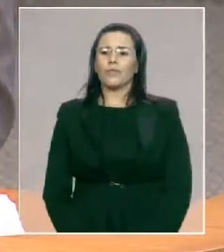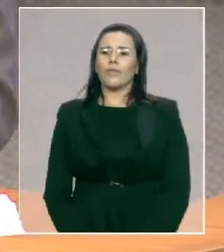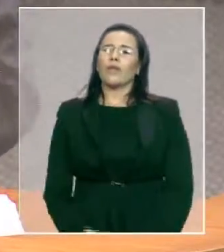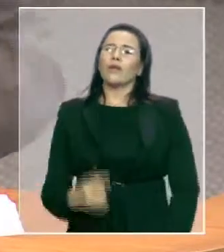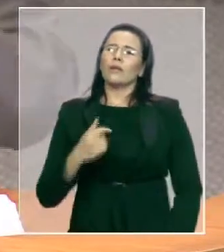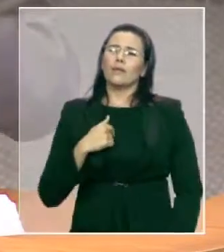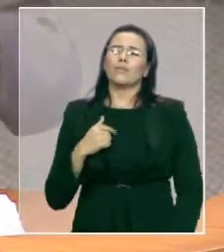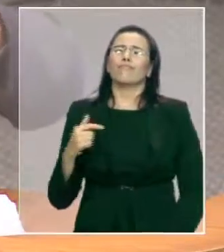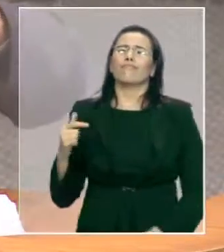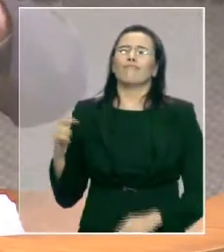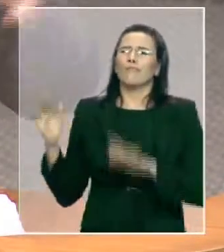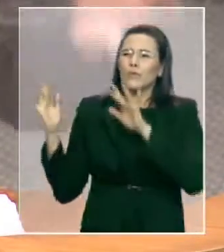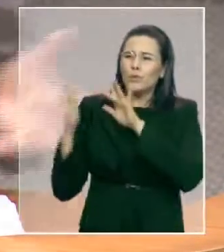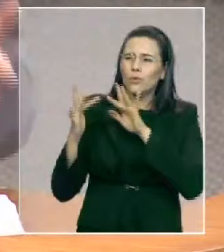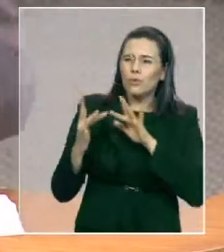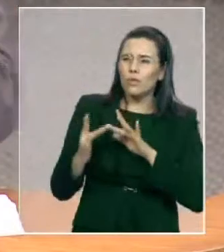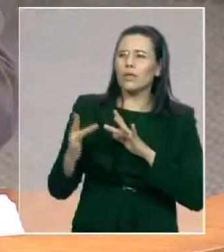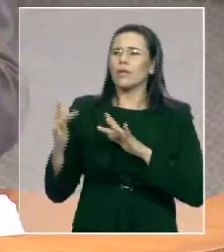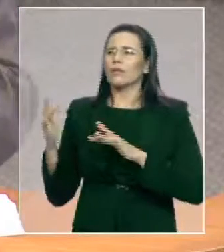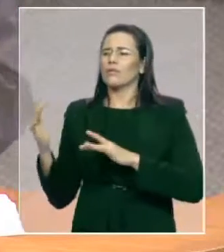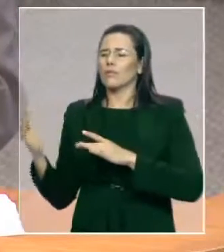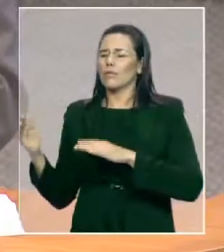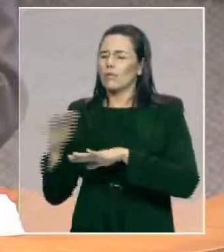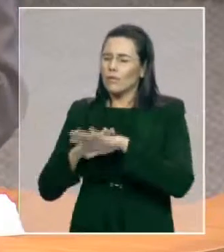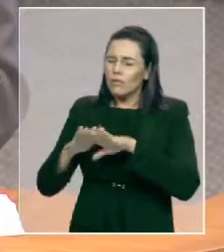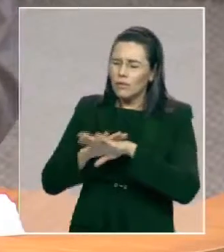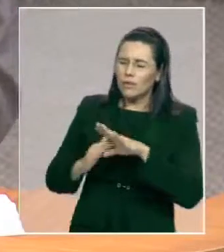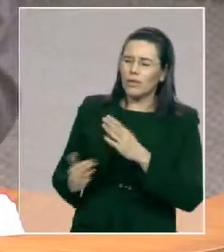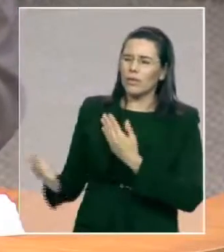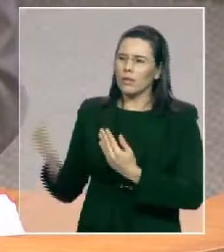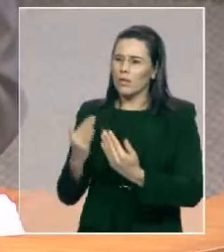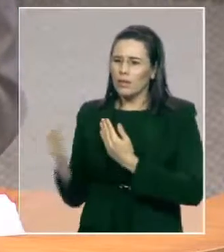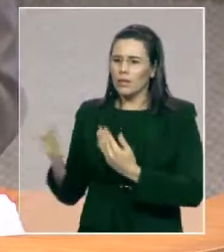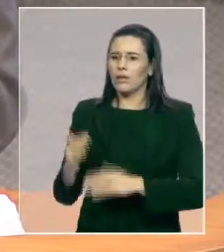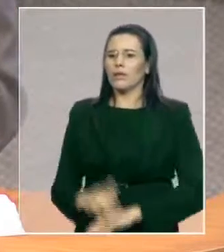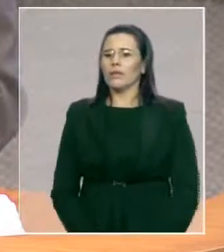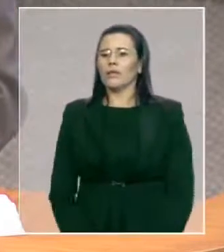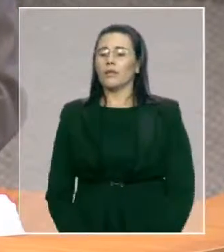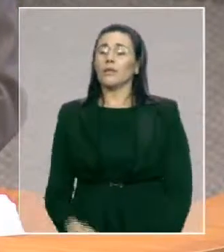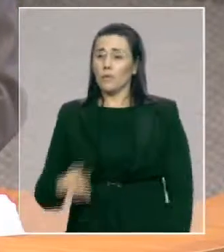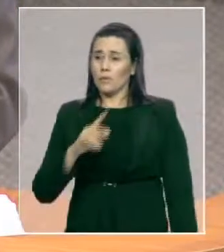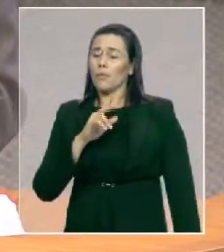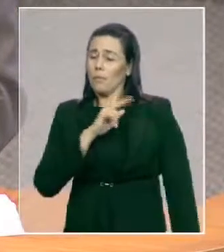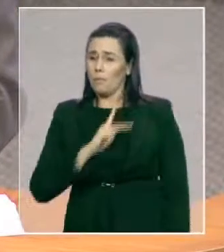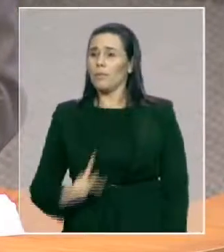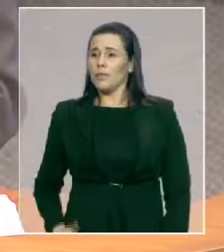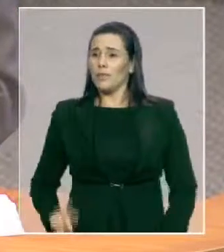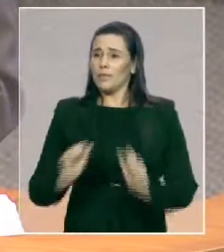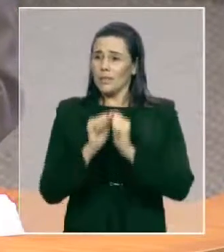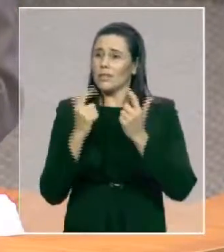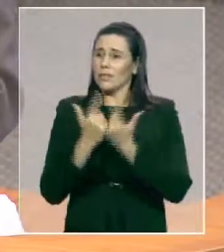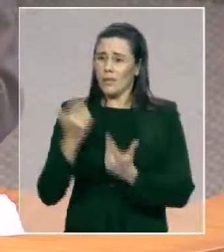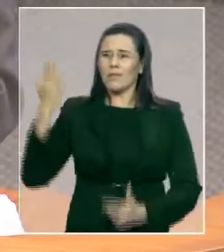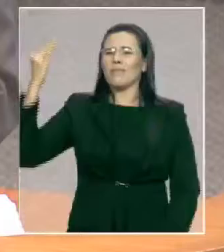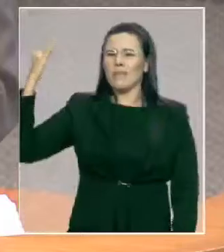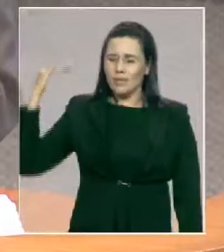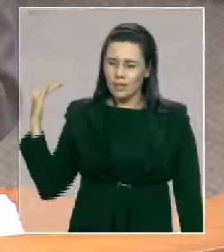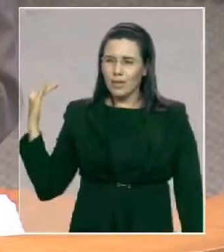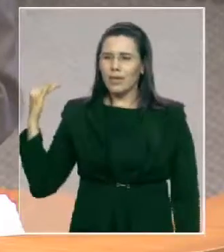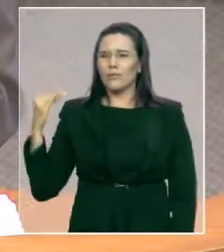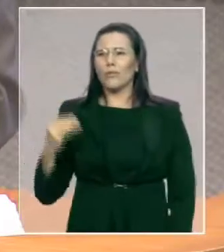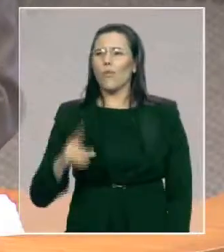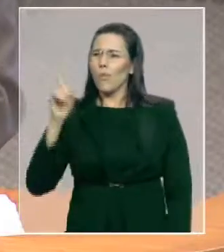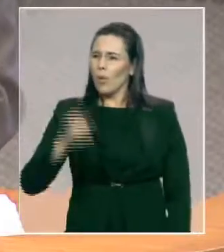e como eu digo, ele deu uma grande contribuição, porque revogou, como o presidente da Assembleia colocou, e revogou a lei que